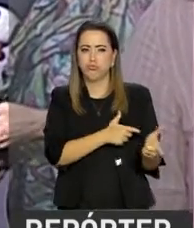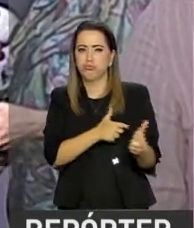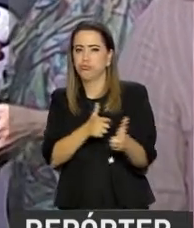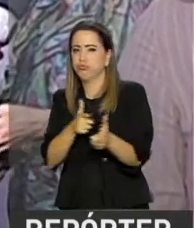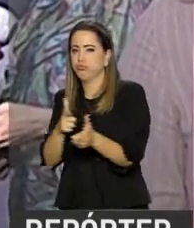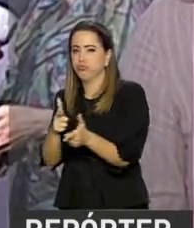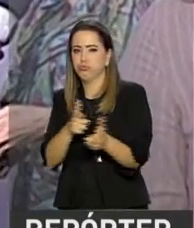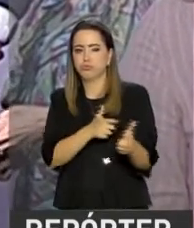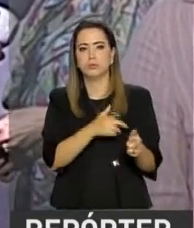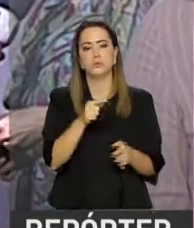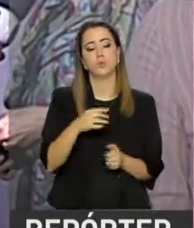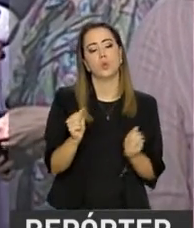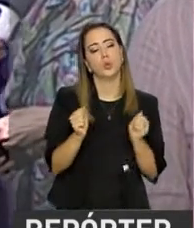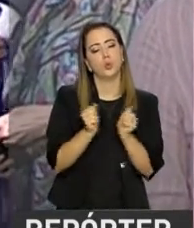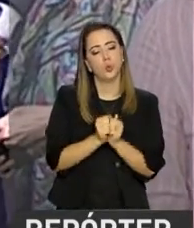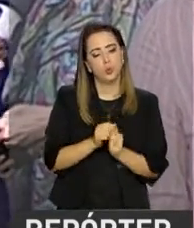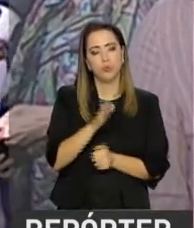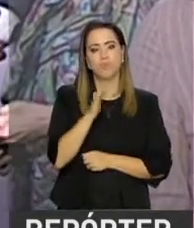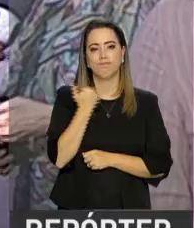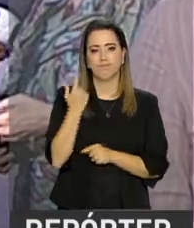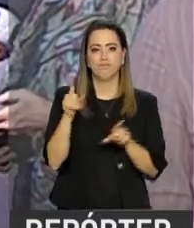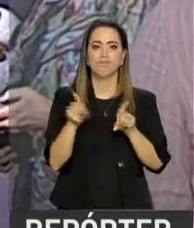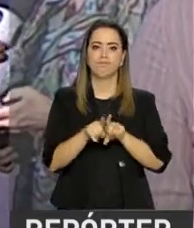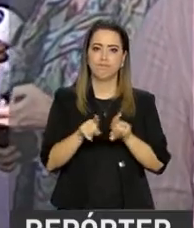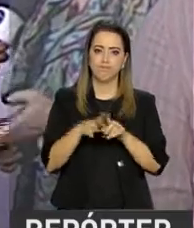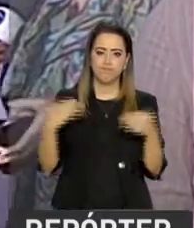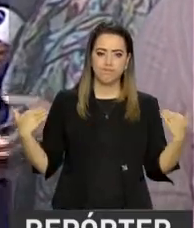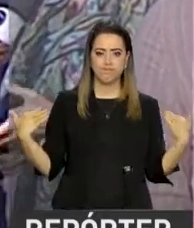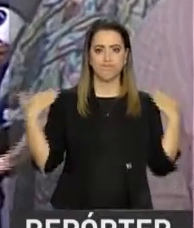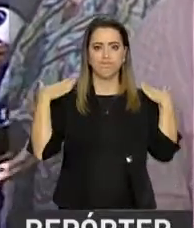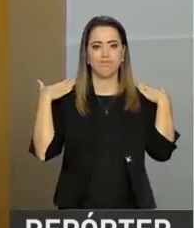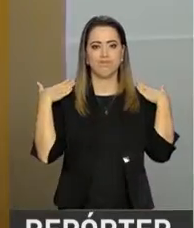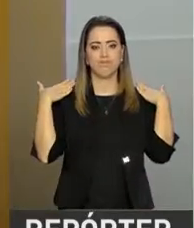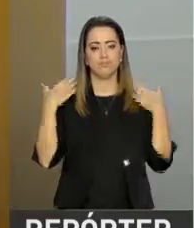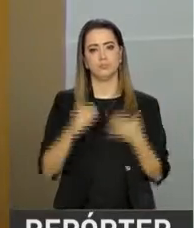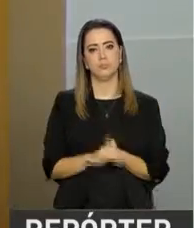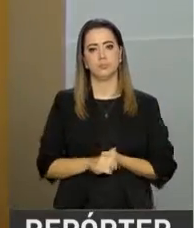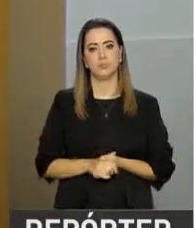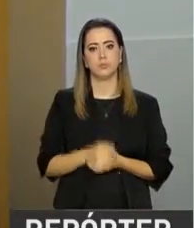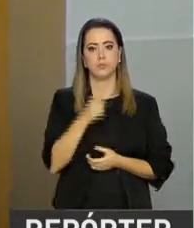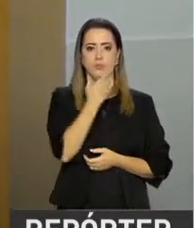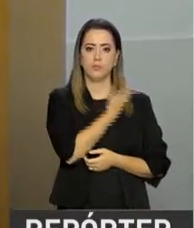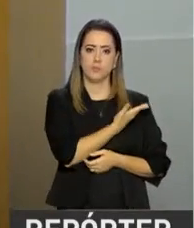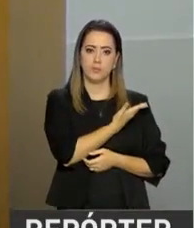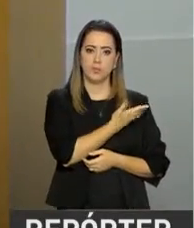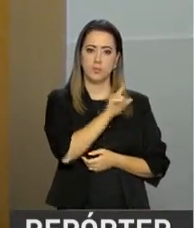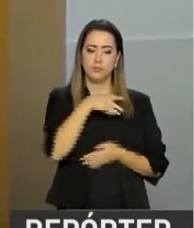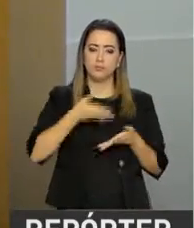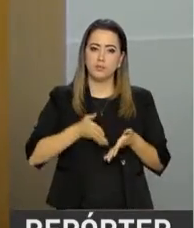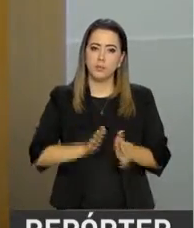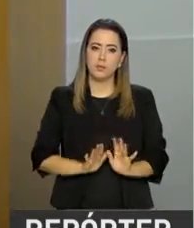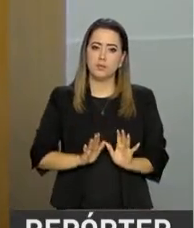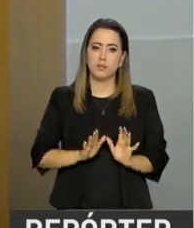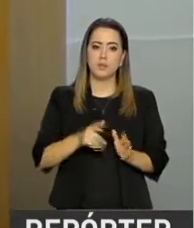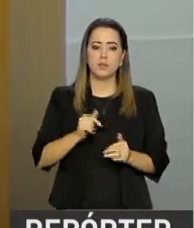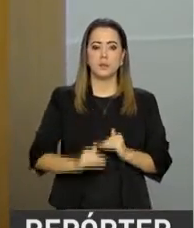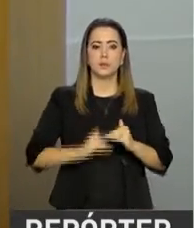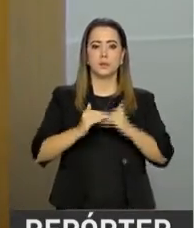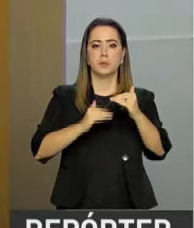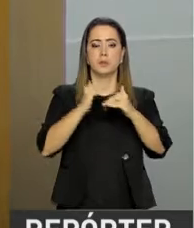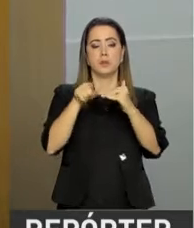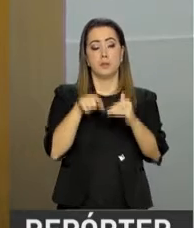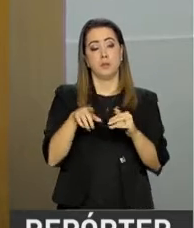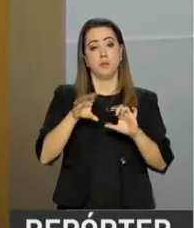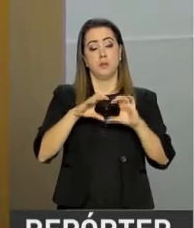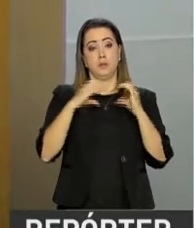tiros. O motorista Anderson Pedro Gomes também morreu no ataque. Marielle Franco nasceu e foi criada no Complexo da